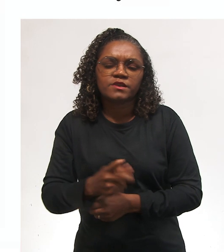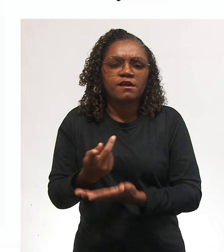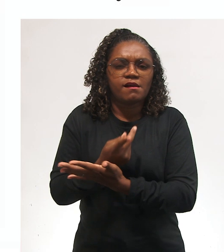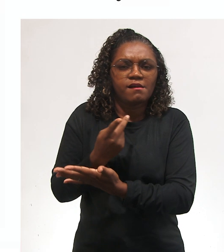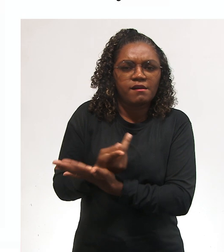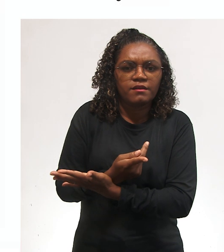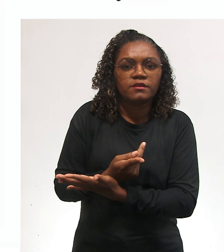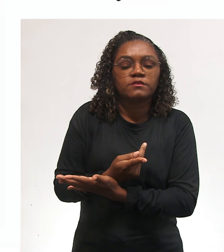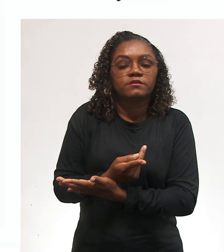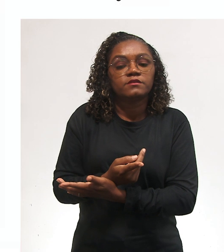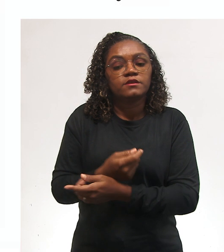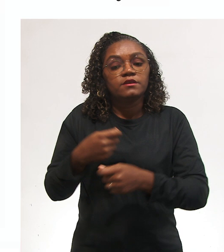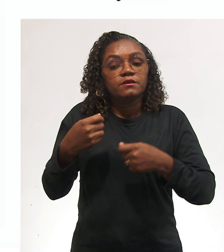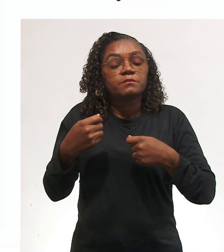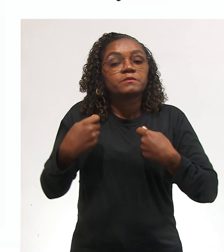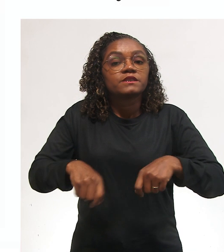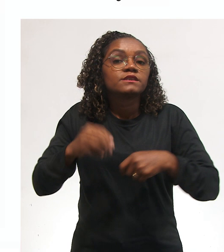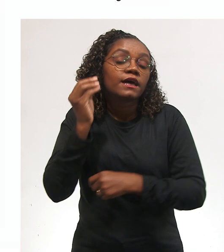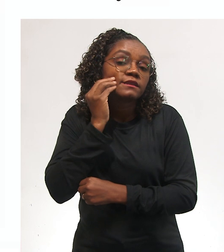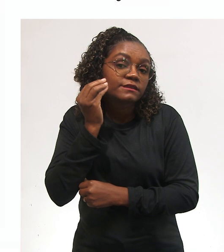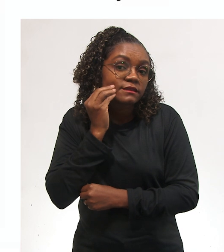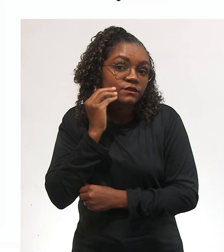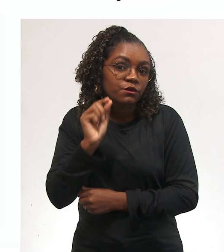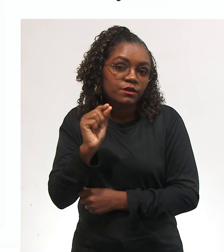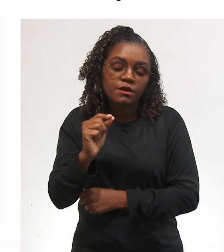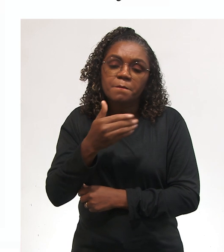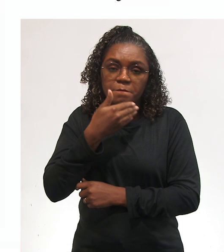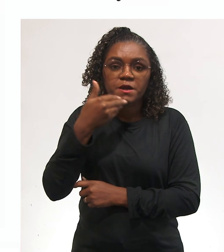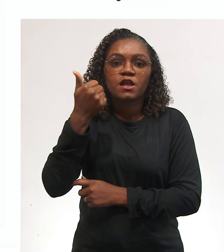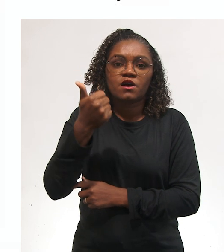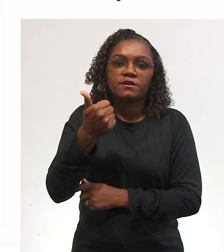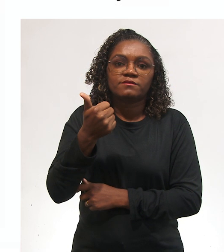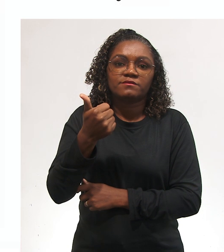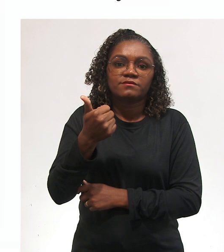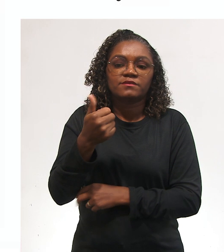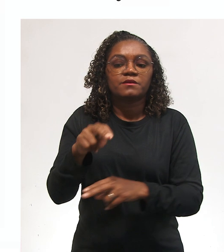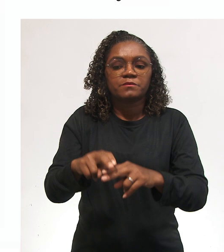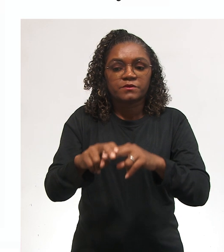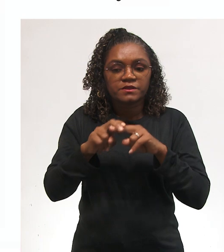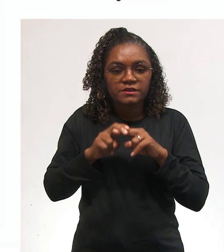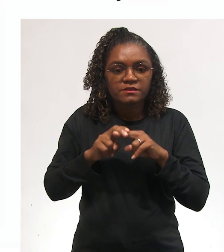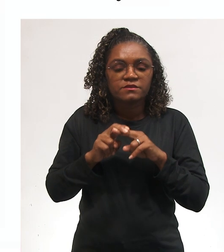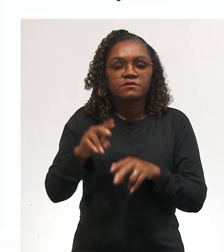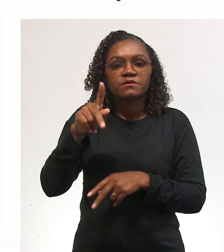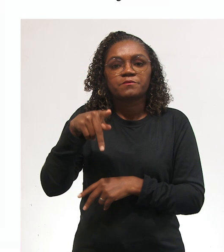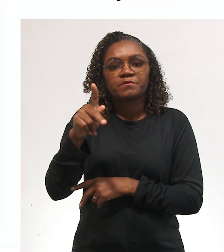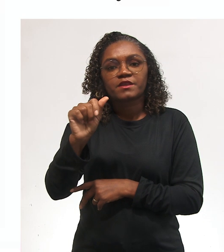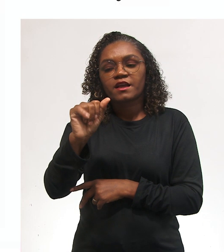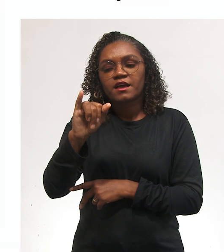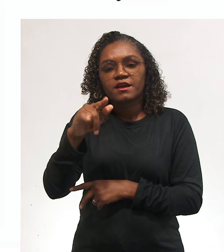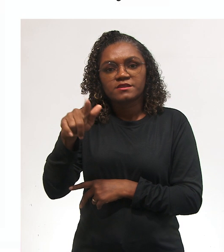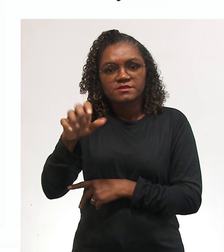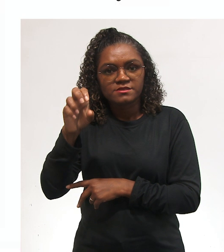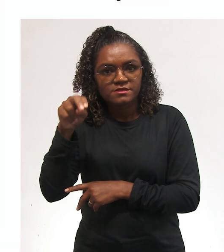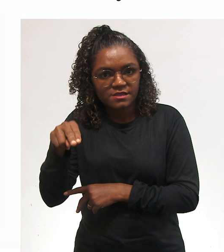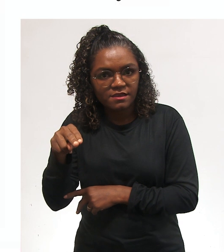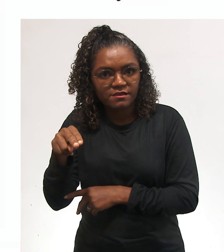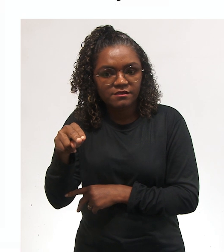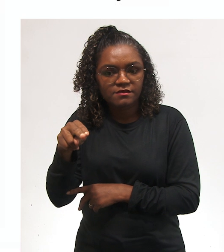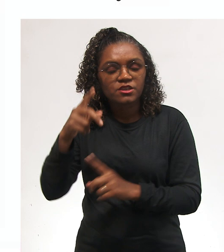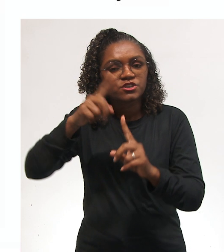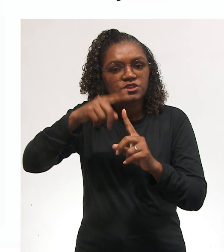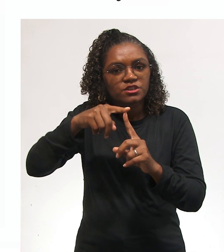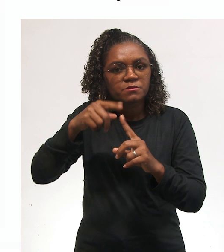A tentativa é fazer melhorar na próxima vez. O Kaizen deve ser implantado pelos